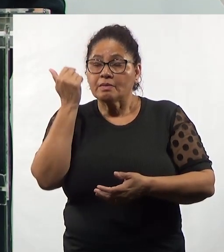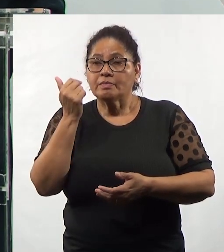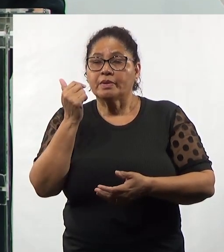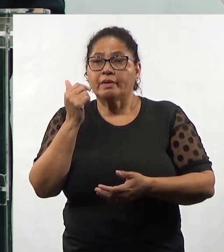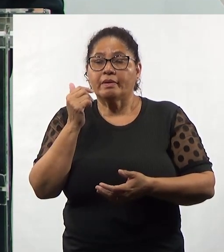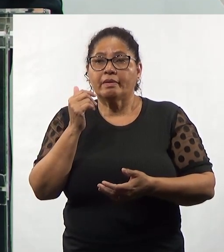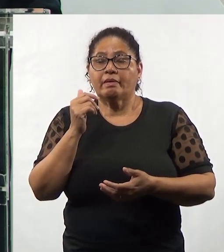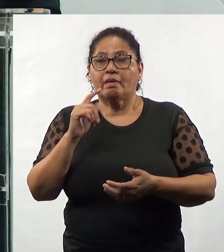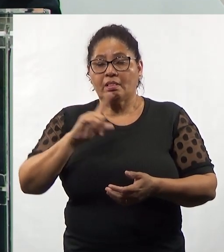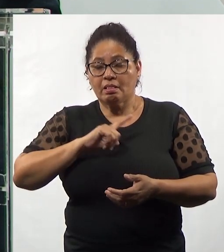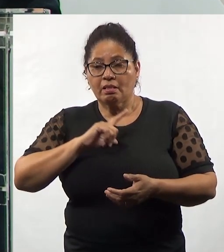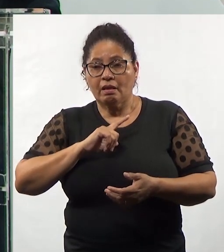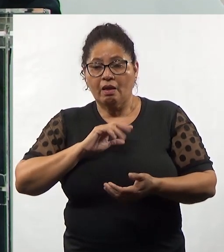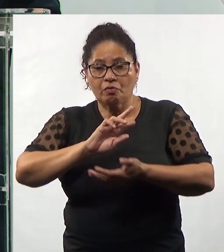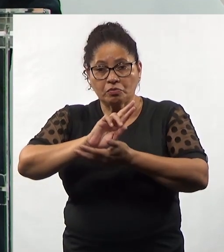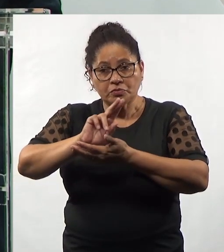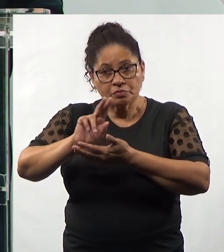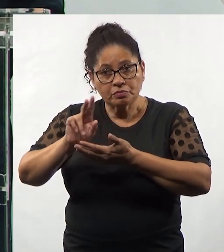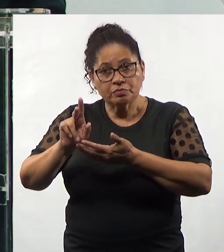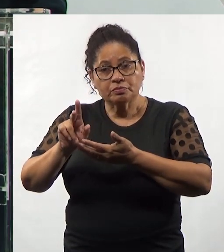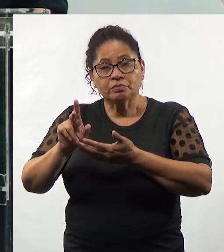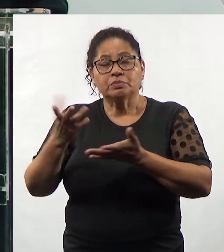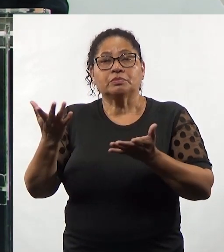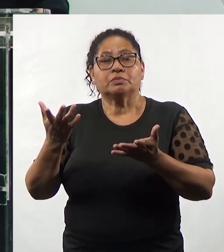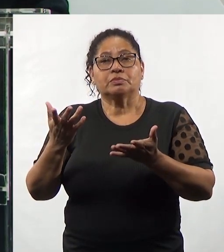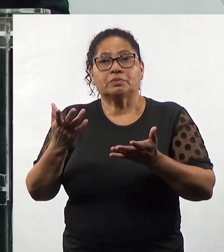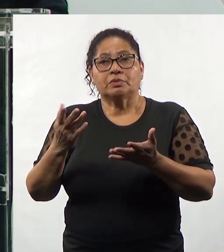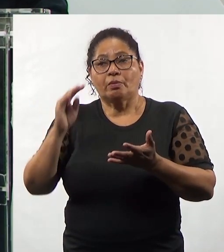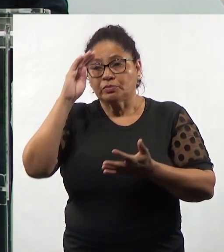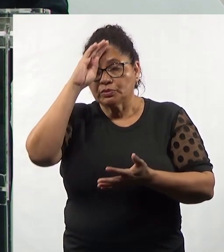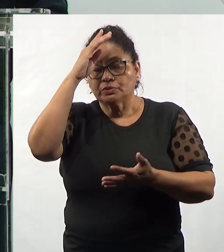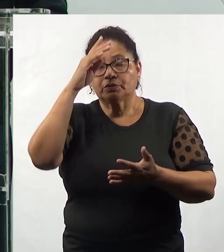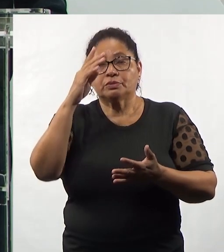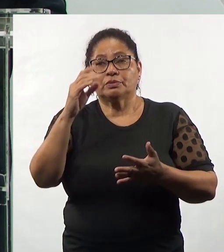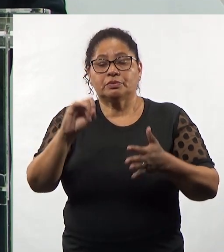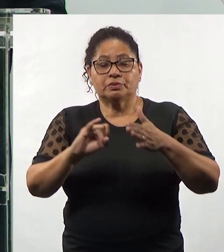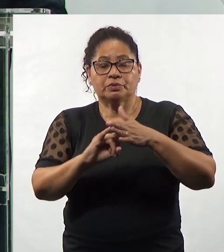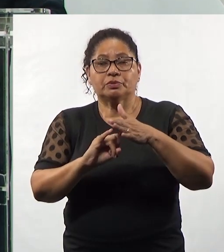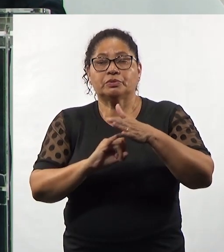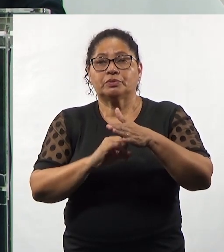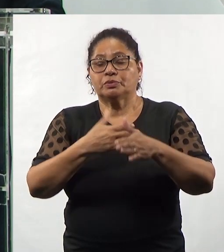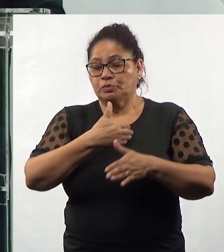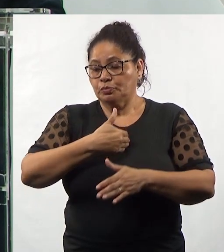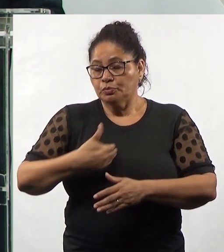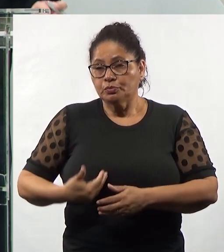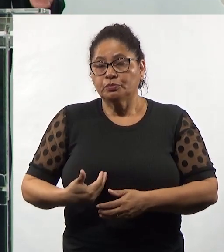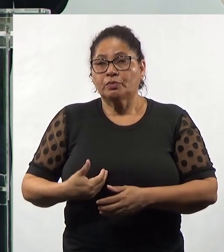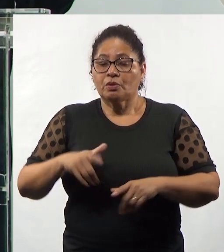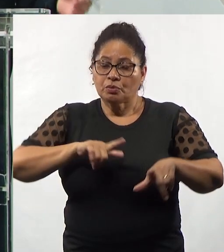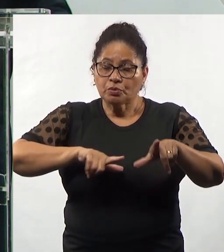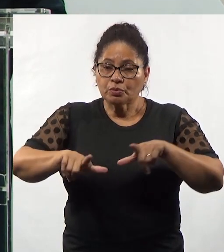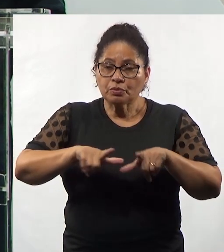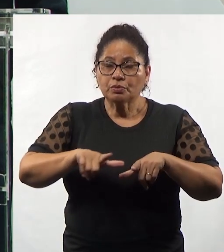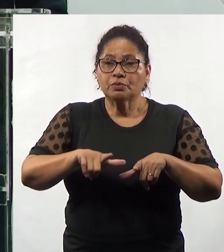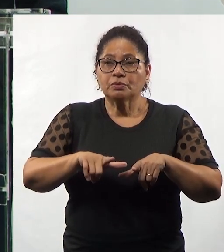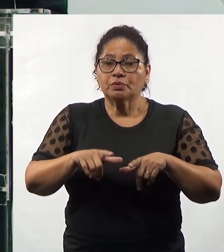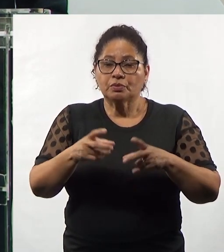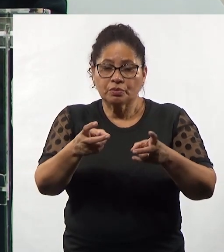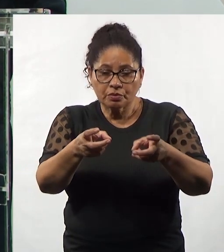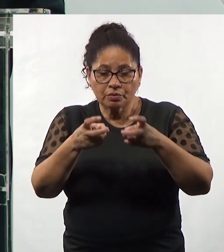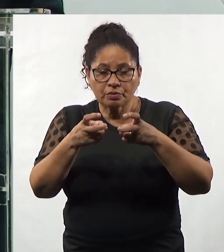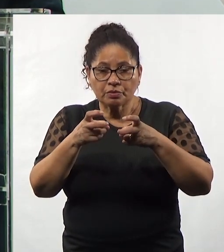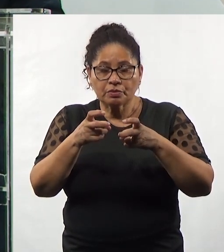em determinado momento, nós precisaríamos, principalmente nas instituições públicas, que trabalham com essa visão